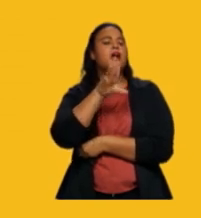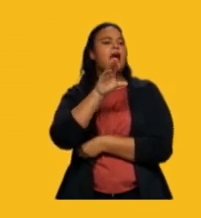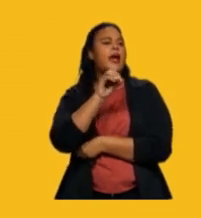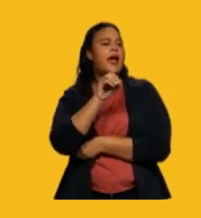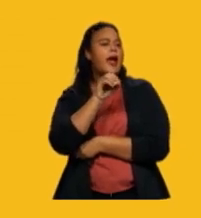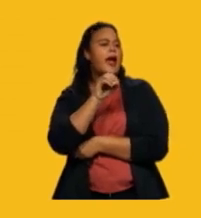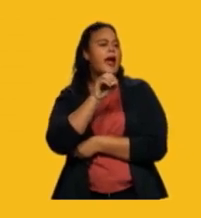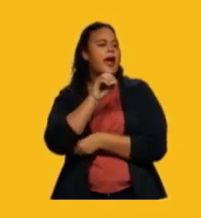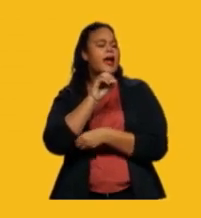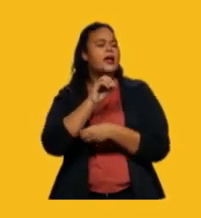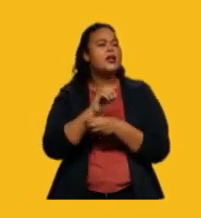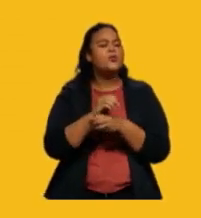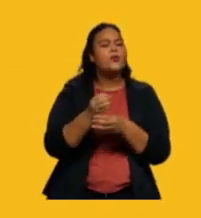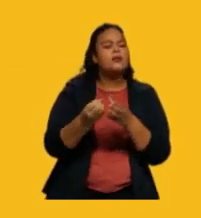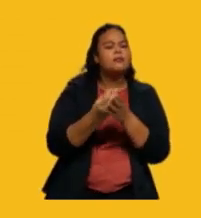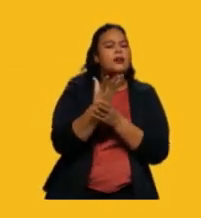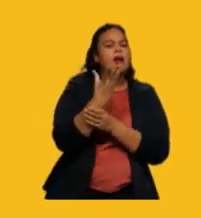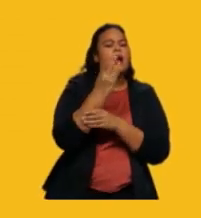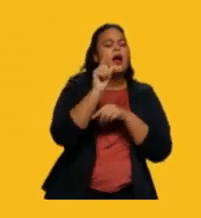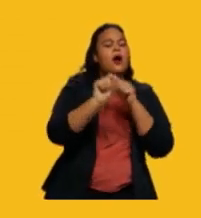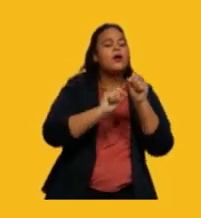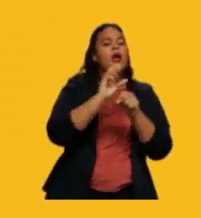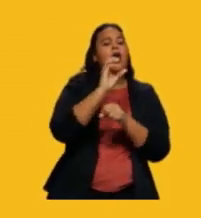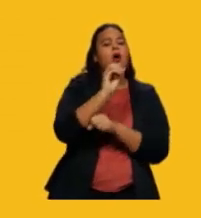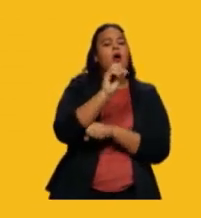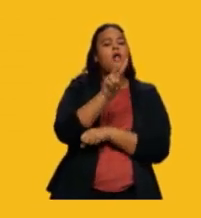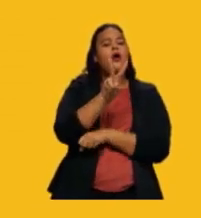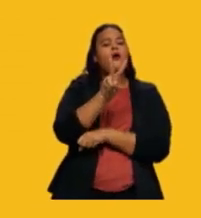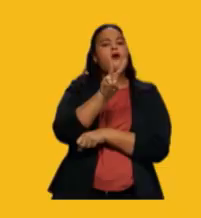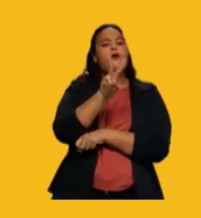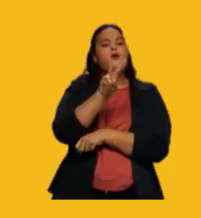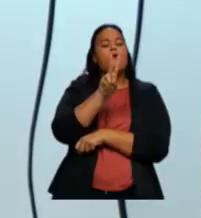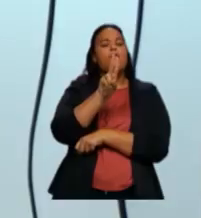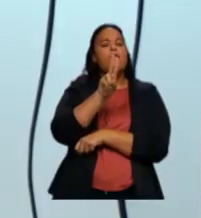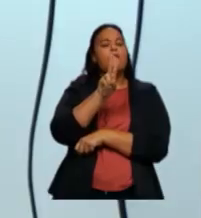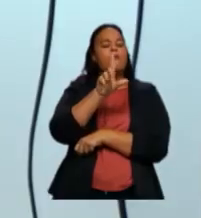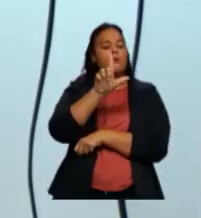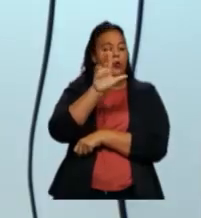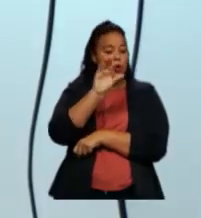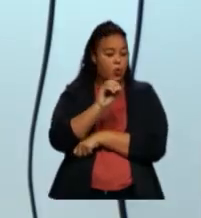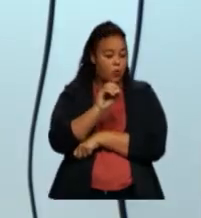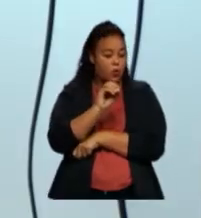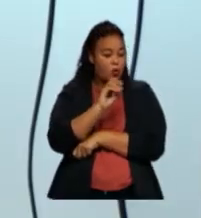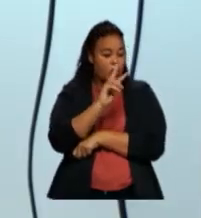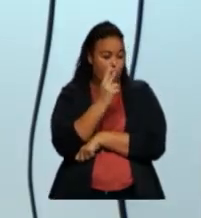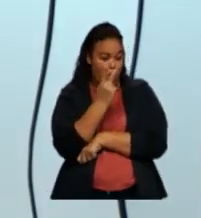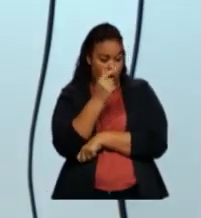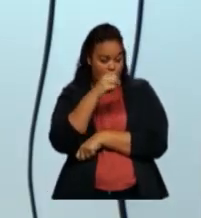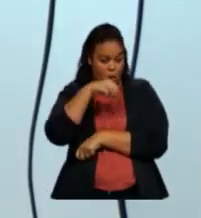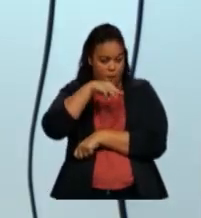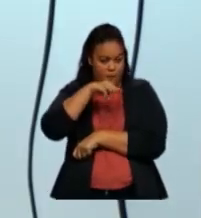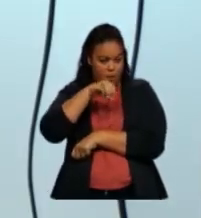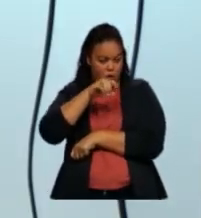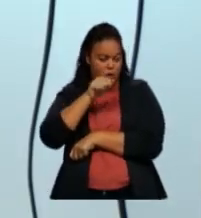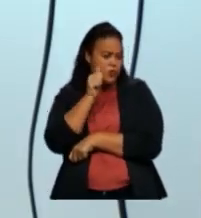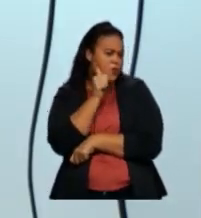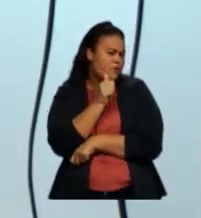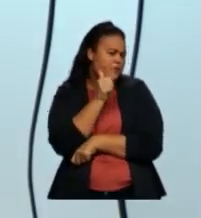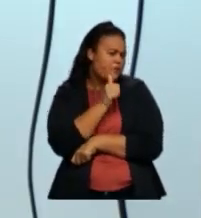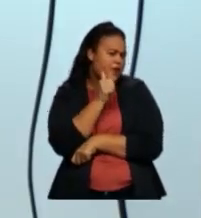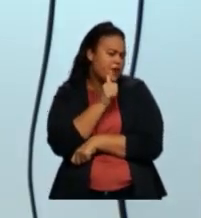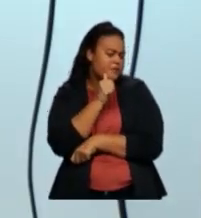produzir uma célula reprodutora chamada óvulo. Esses hormônios femininos, eles